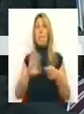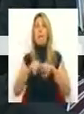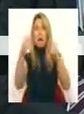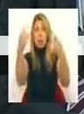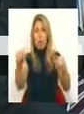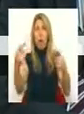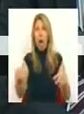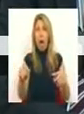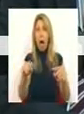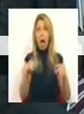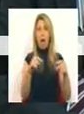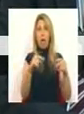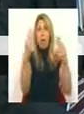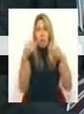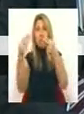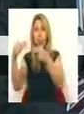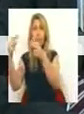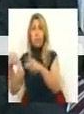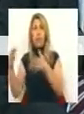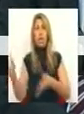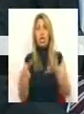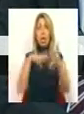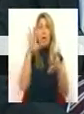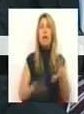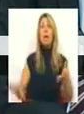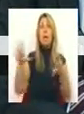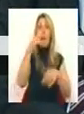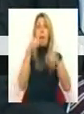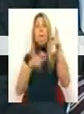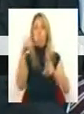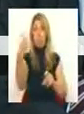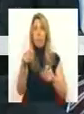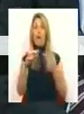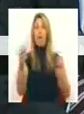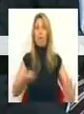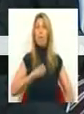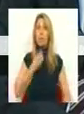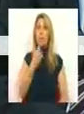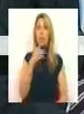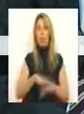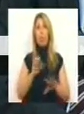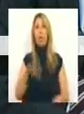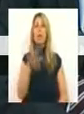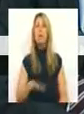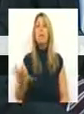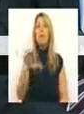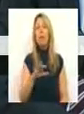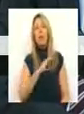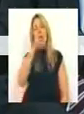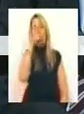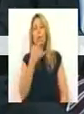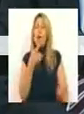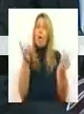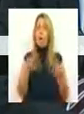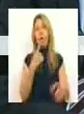estradas nacionais e que as populações e os autarcas estão muito preocupados com esta situação. Sr. Ministro, era no sentido de mais uma vez